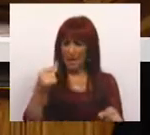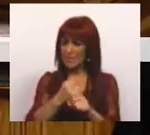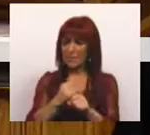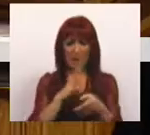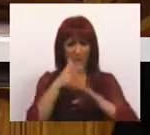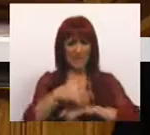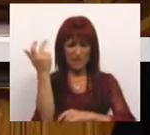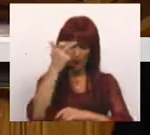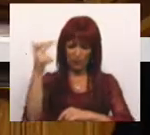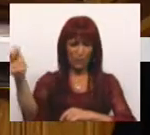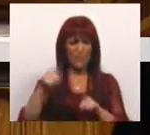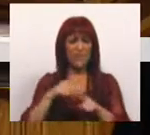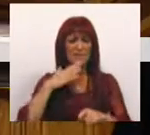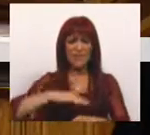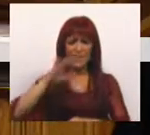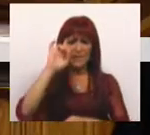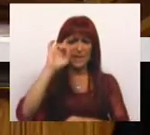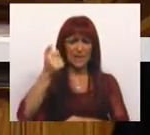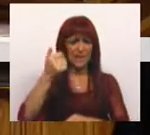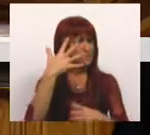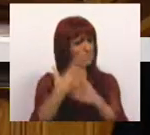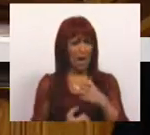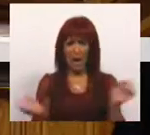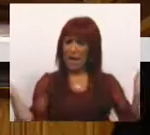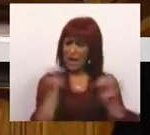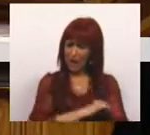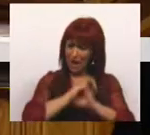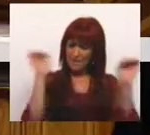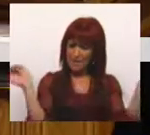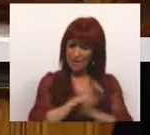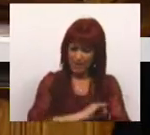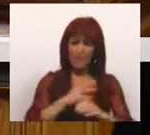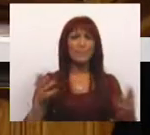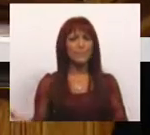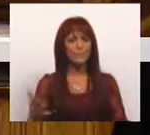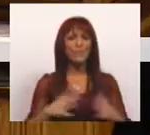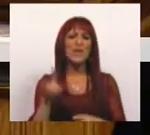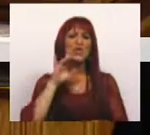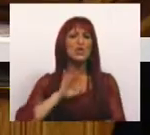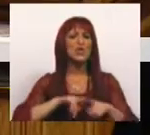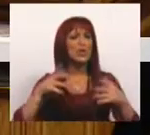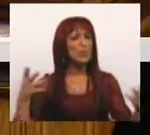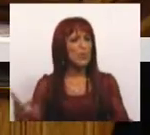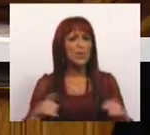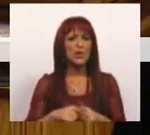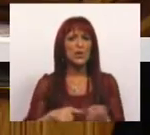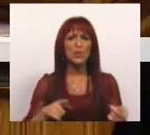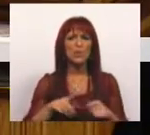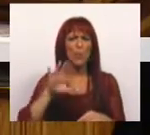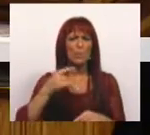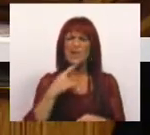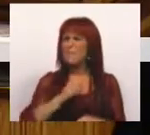terem acesso à reforma aos 65 anos sem quaisquer penalizações. Senhoras e senhores deputados, no país